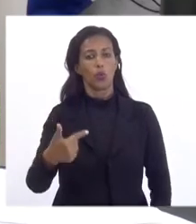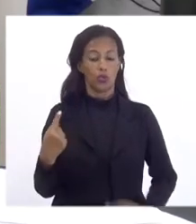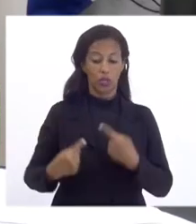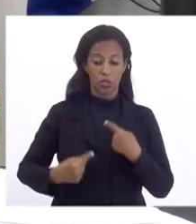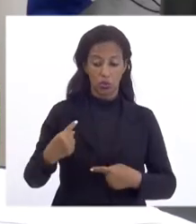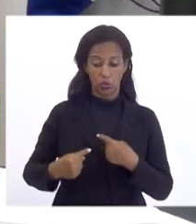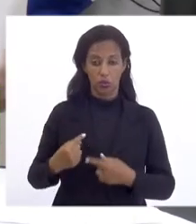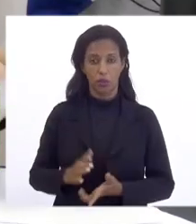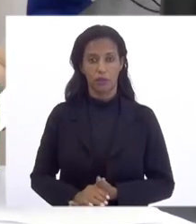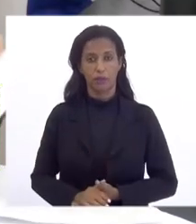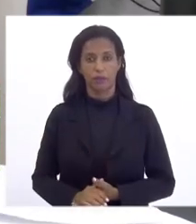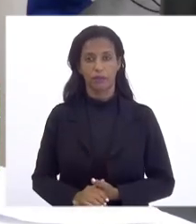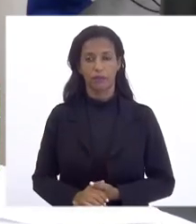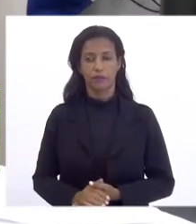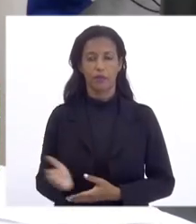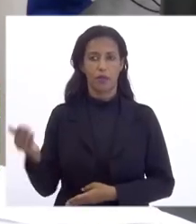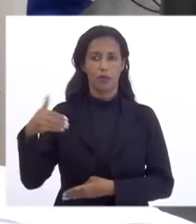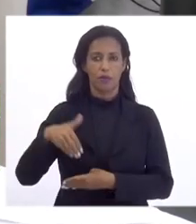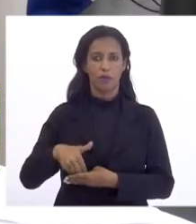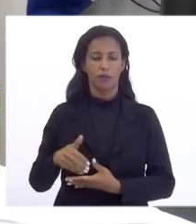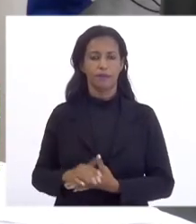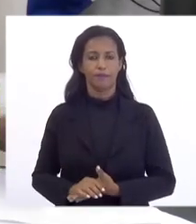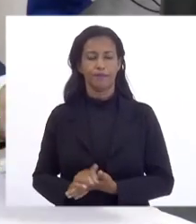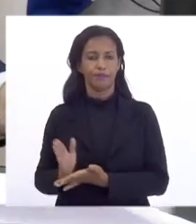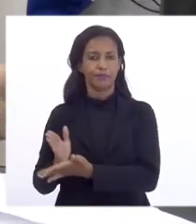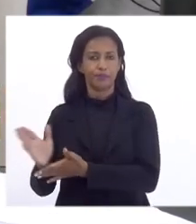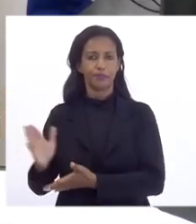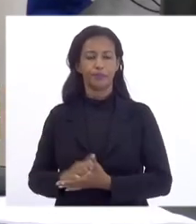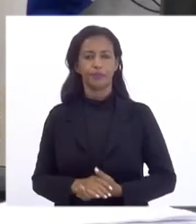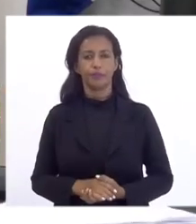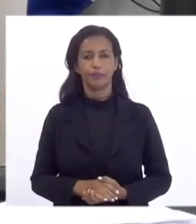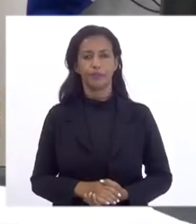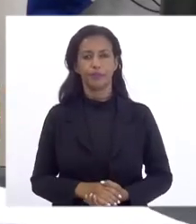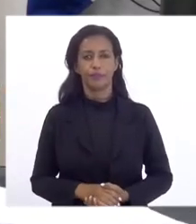discussão. Em votação, aprovado.